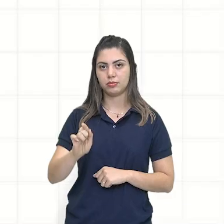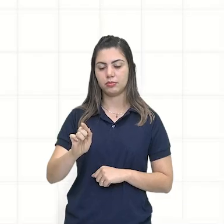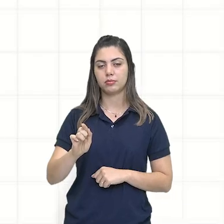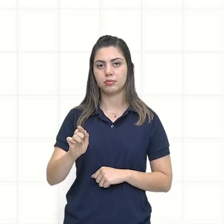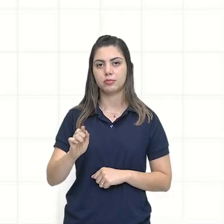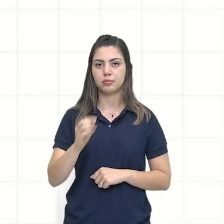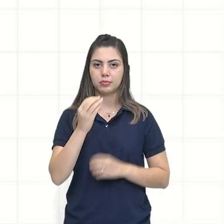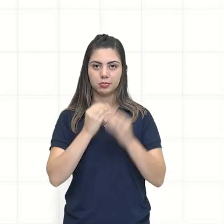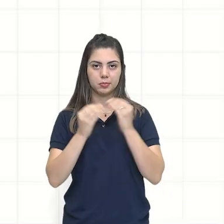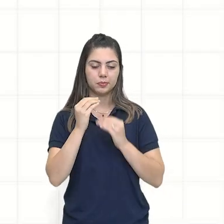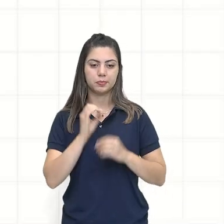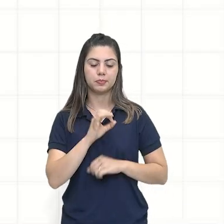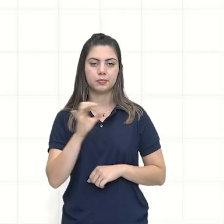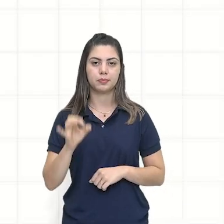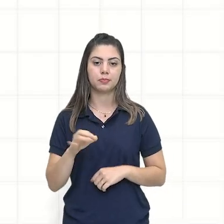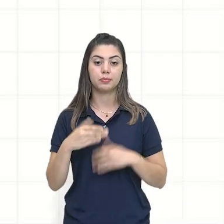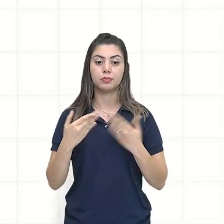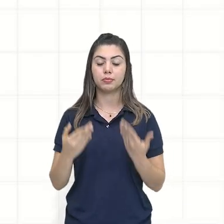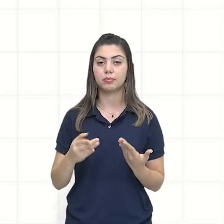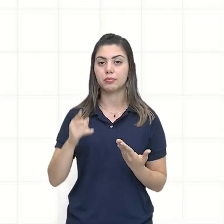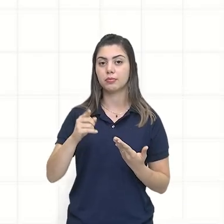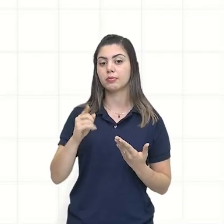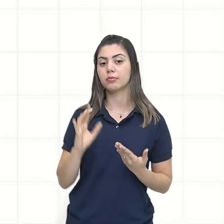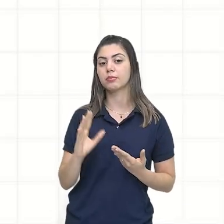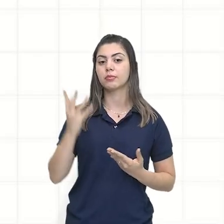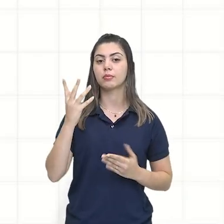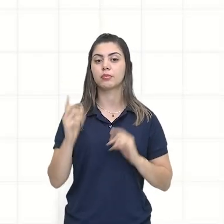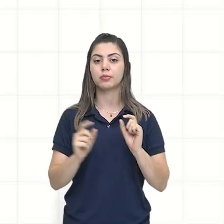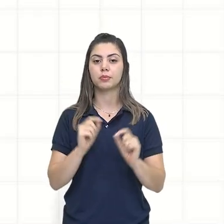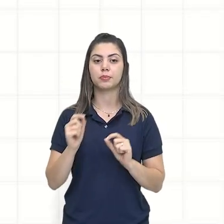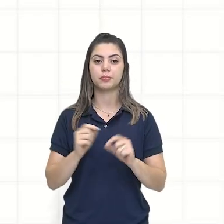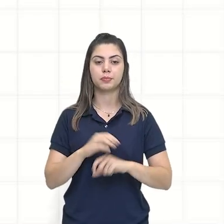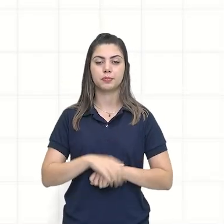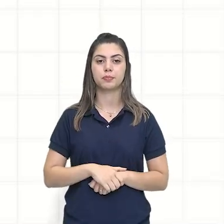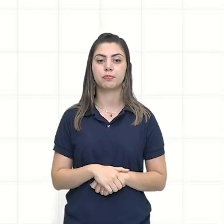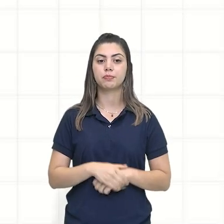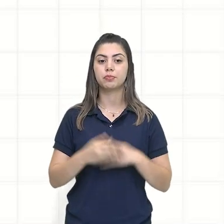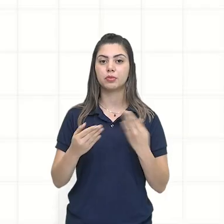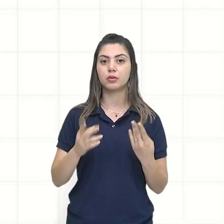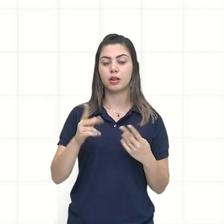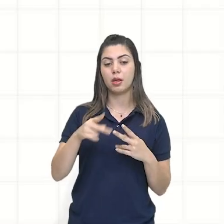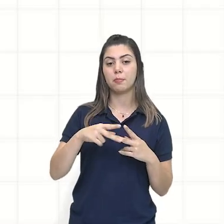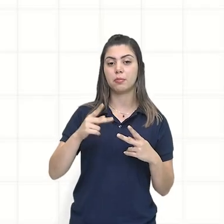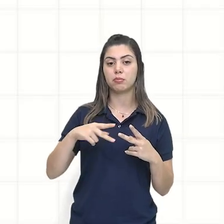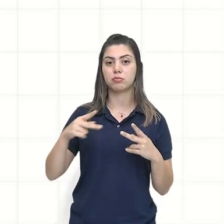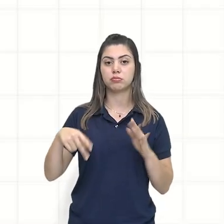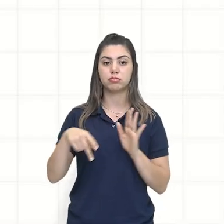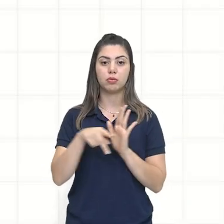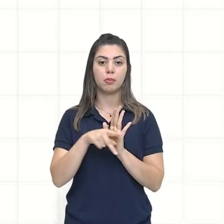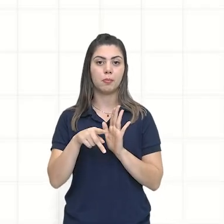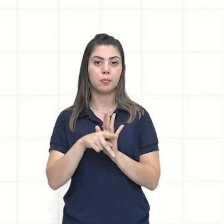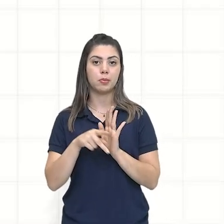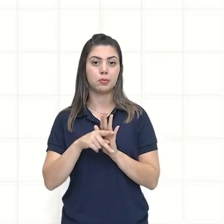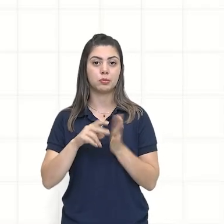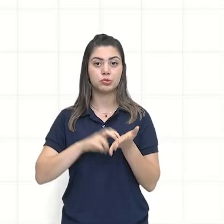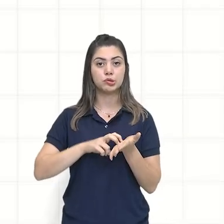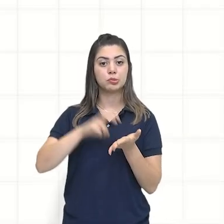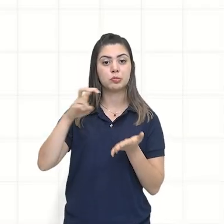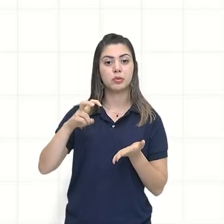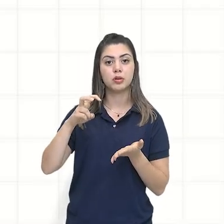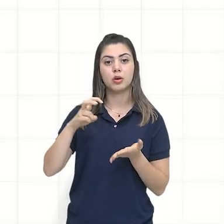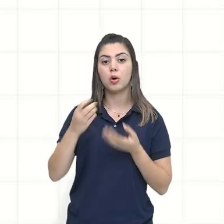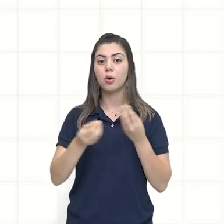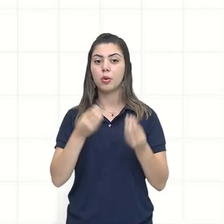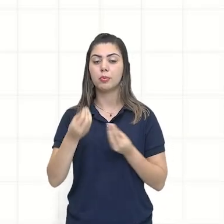refeição. Então vamos ter a seguinte situação, olha lá, proteínas do turno matutino vai ser igual a